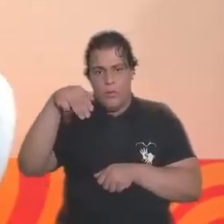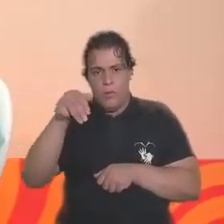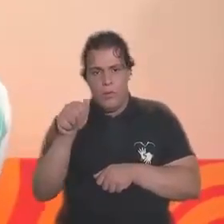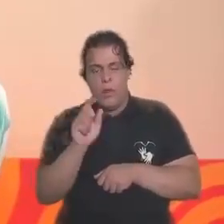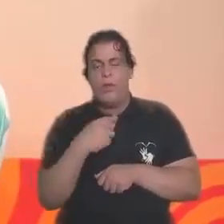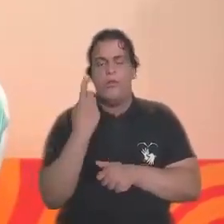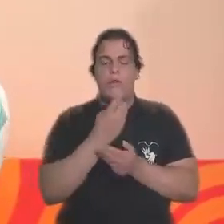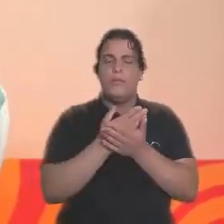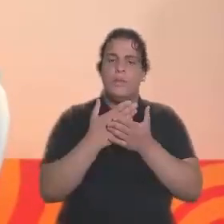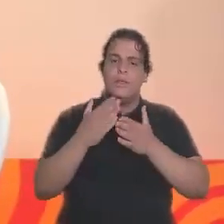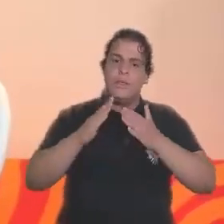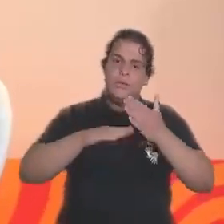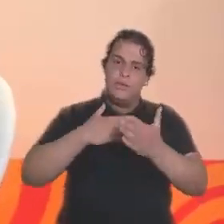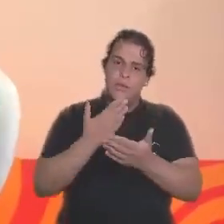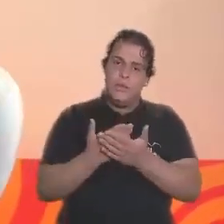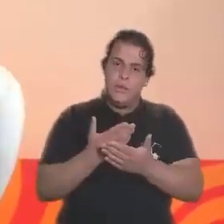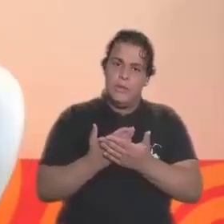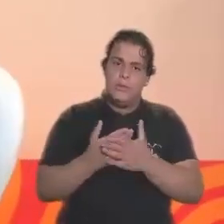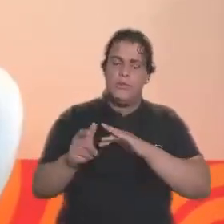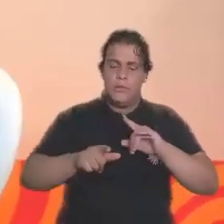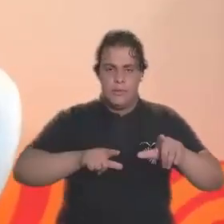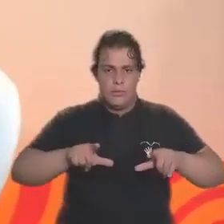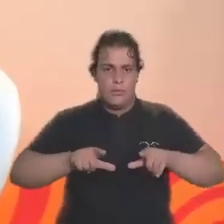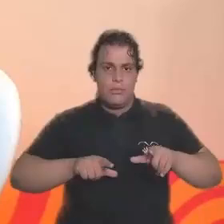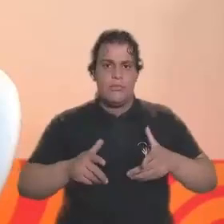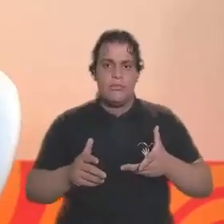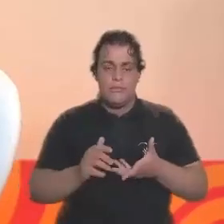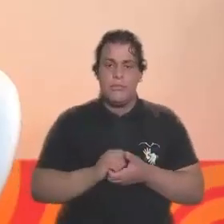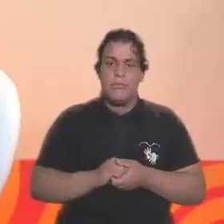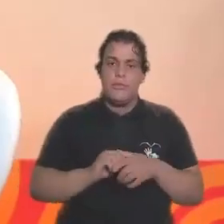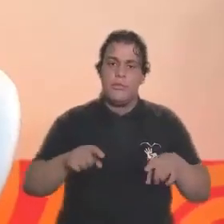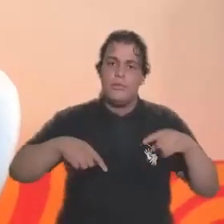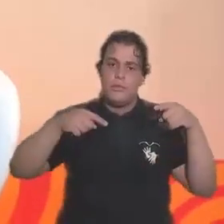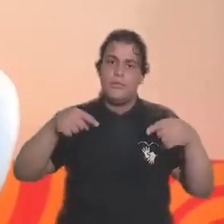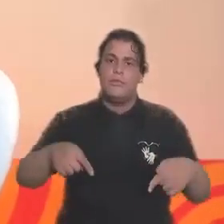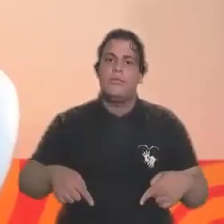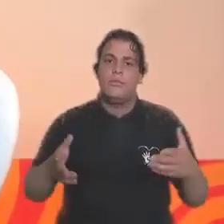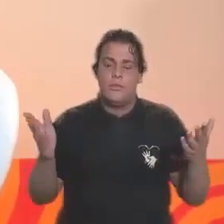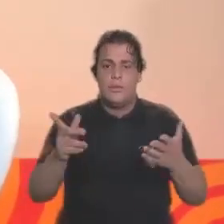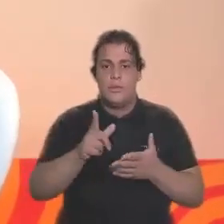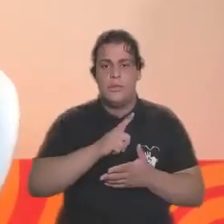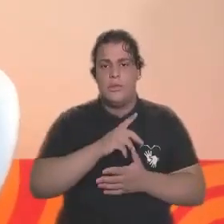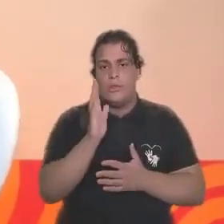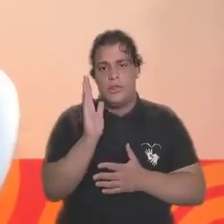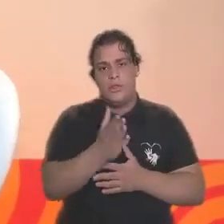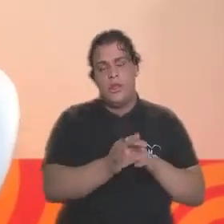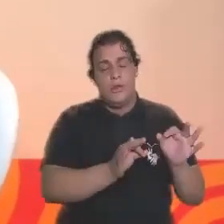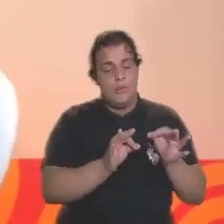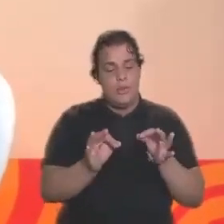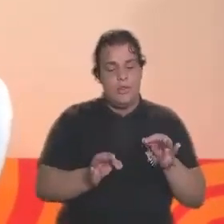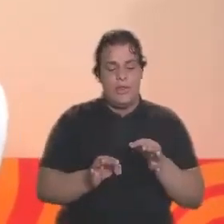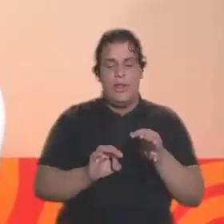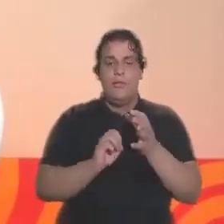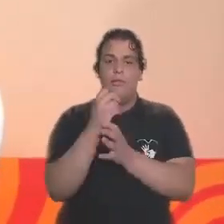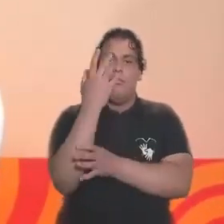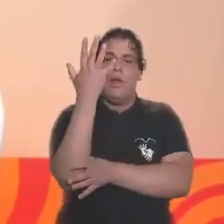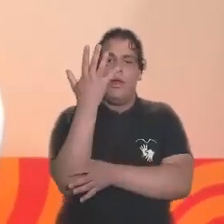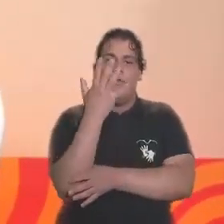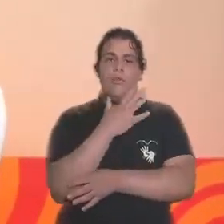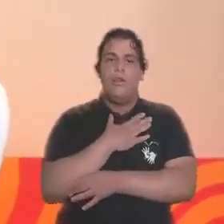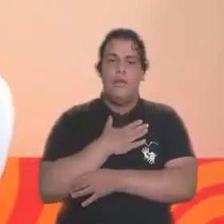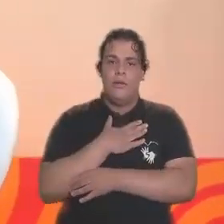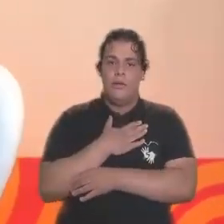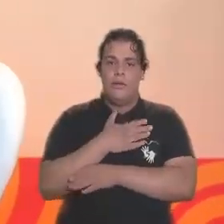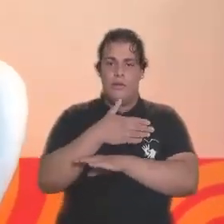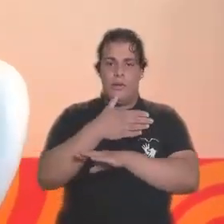escolas. Então, com essa ação, hoje já tem o projeto Uma Árvore na Minha Calçada. Então, a pessoa solicita